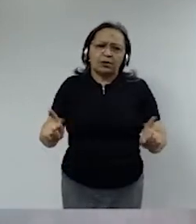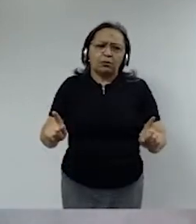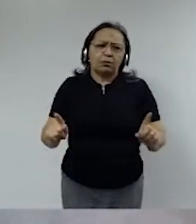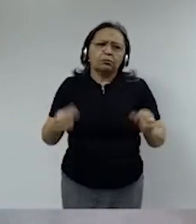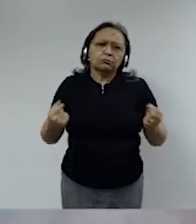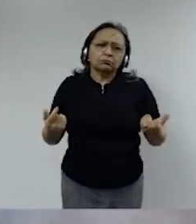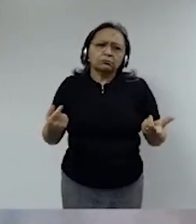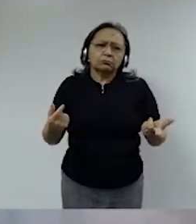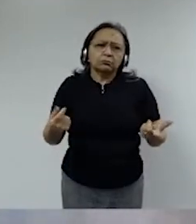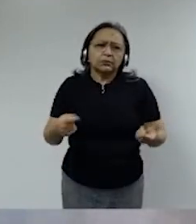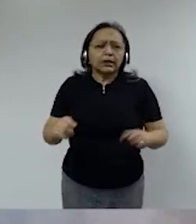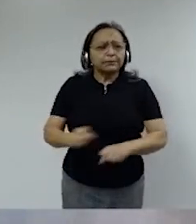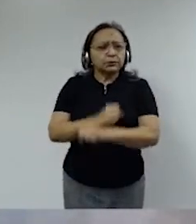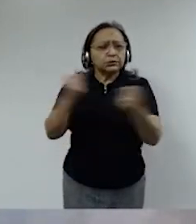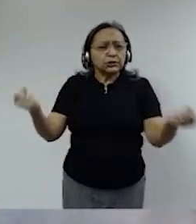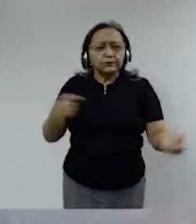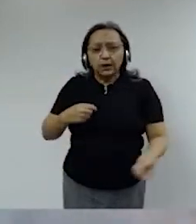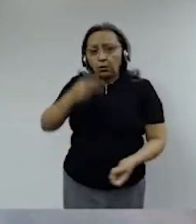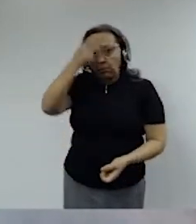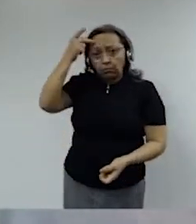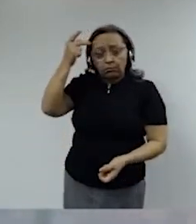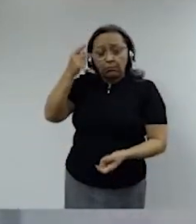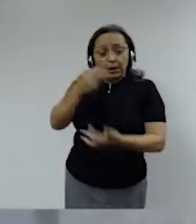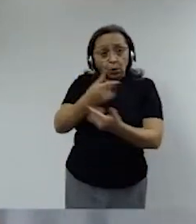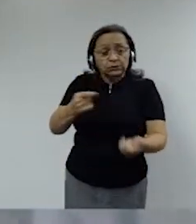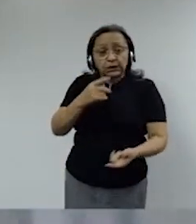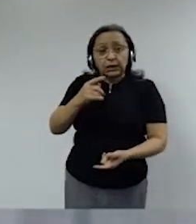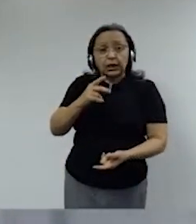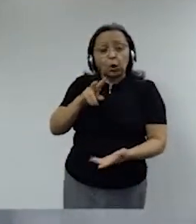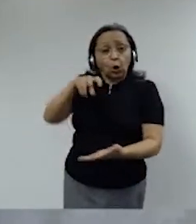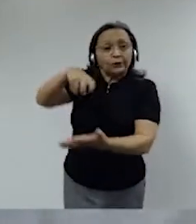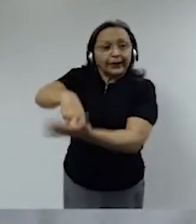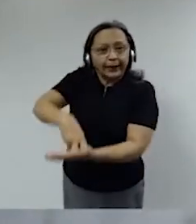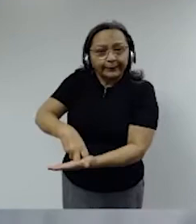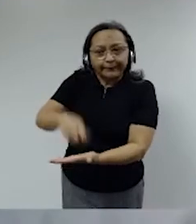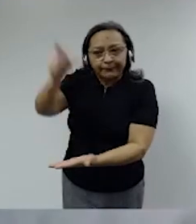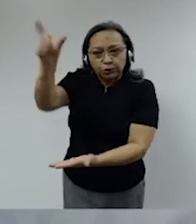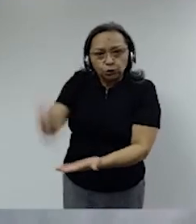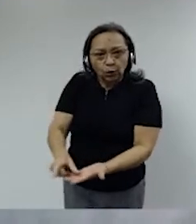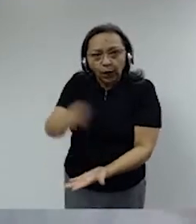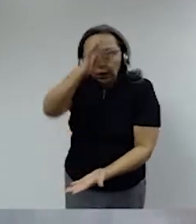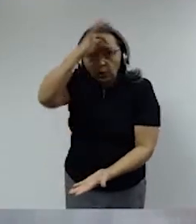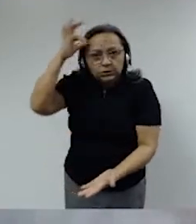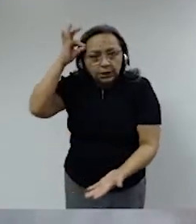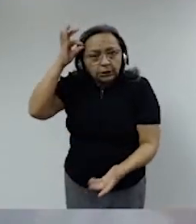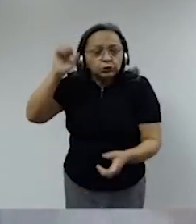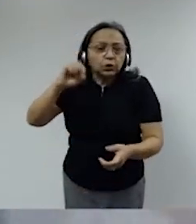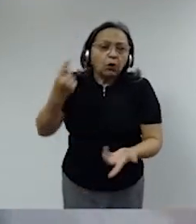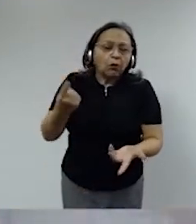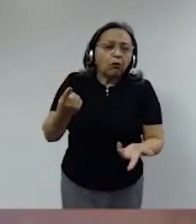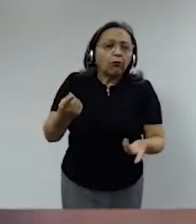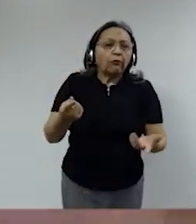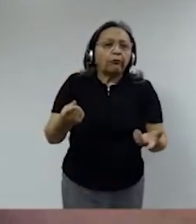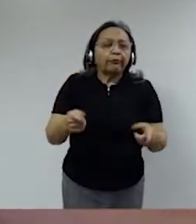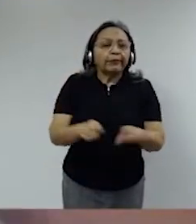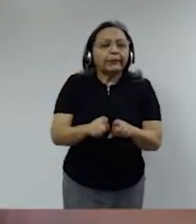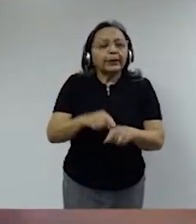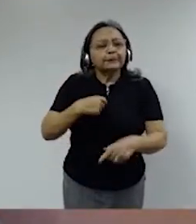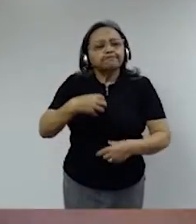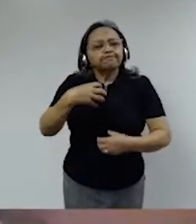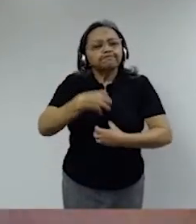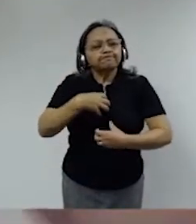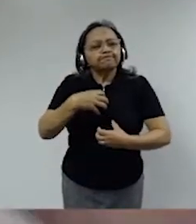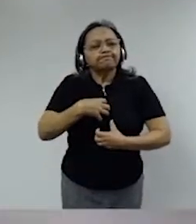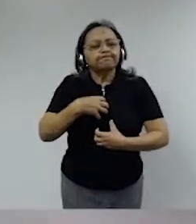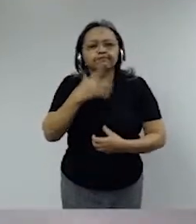que condene inocentes, né? E nem algo que puna culpados. Aliás, diga-se de passagem, me parece, né, que num